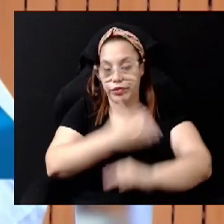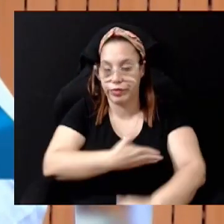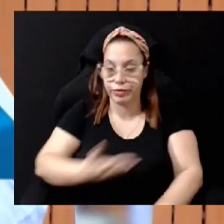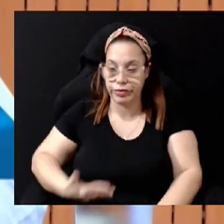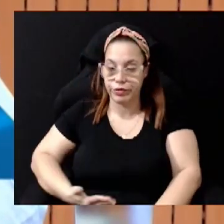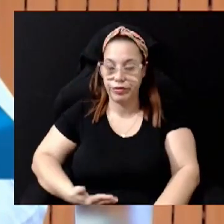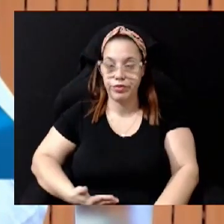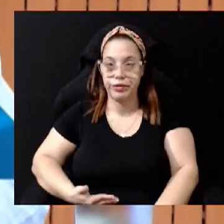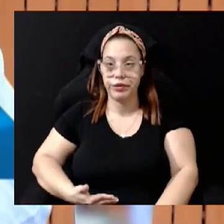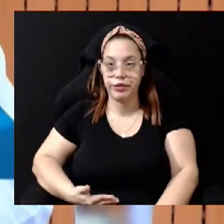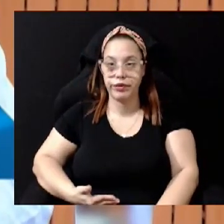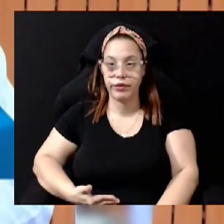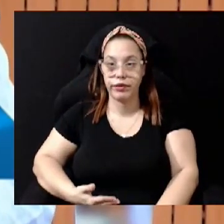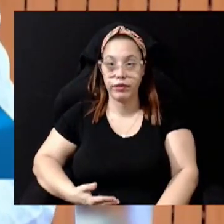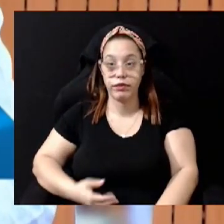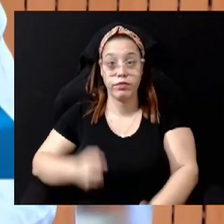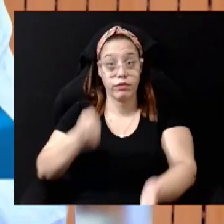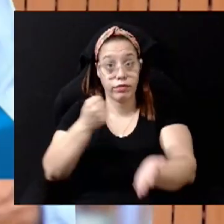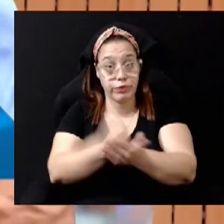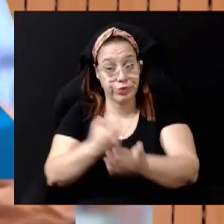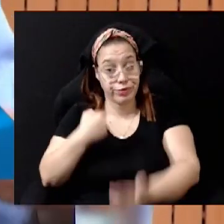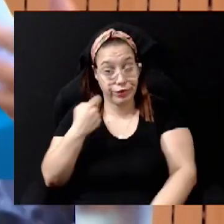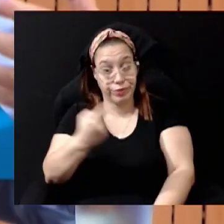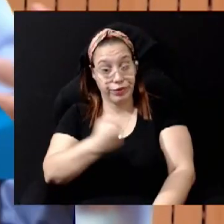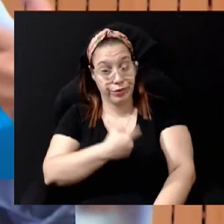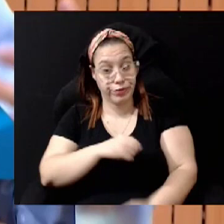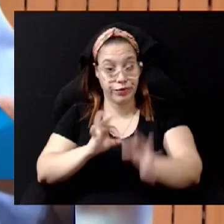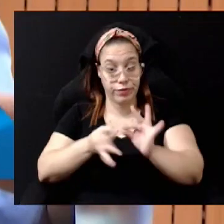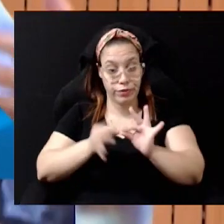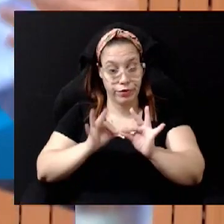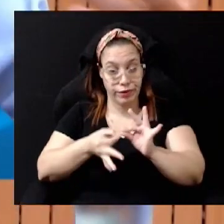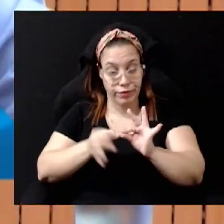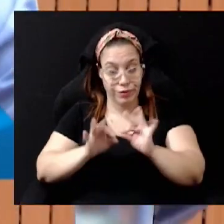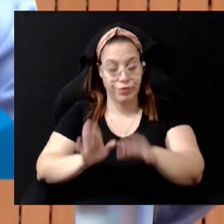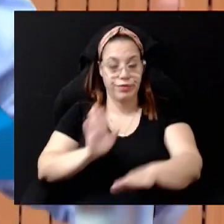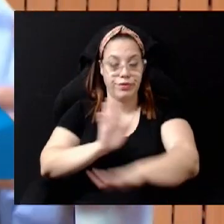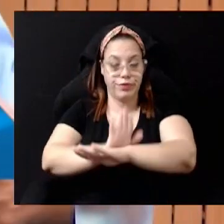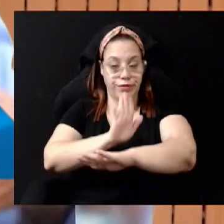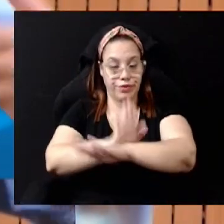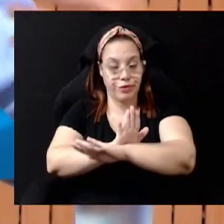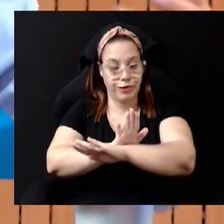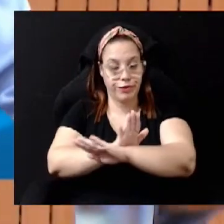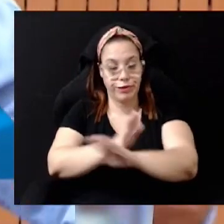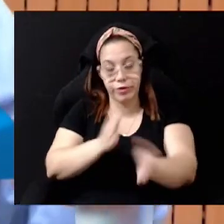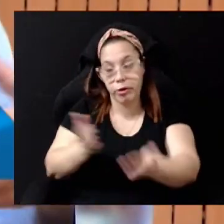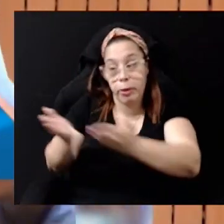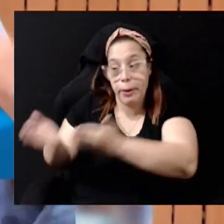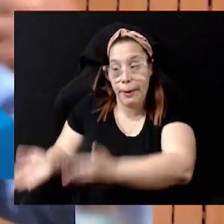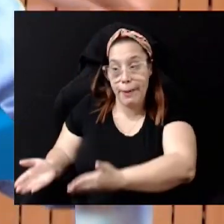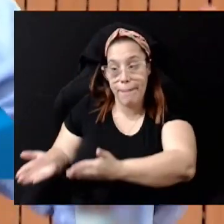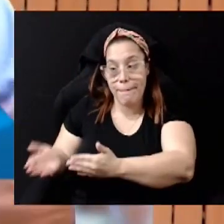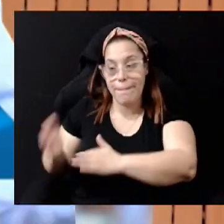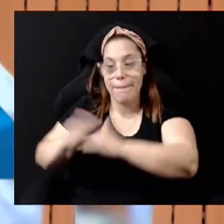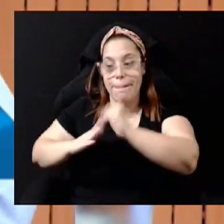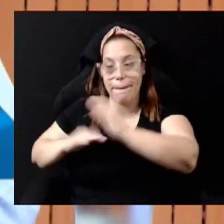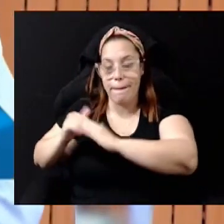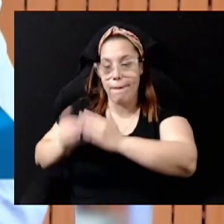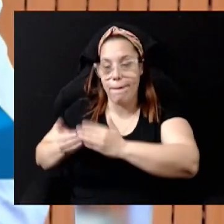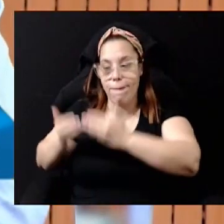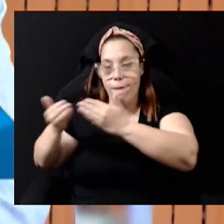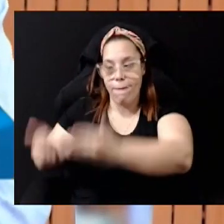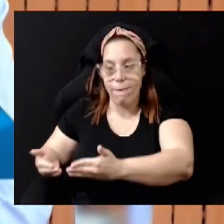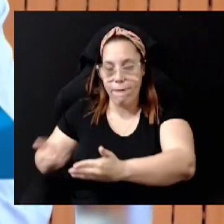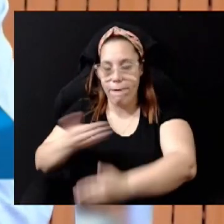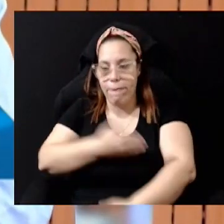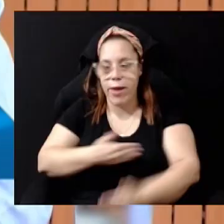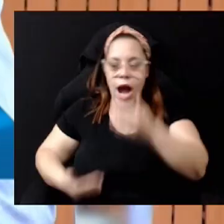obrigação nossa. Então, oficinas como essa ajudam também aquele que está do lado de cá, como prestador de serviço, como servidor